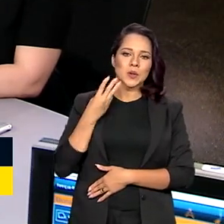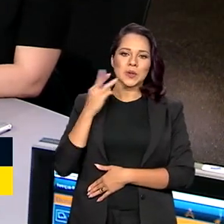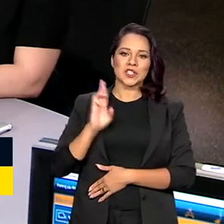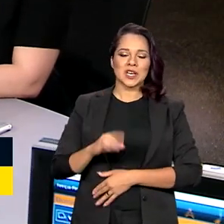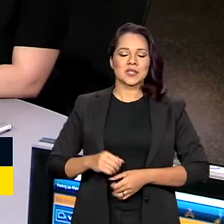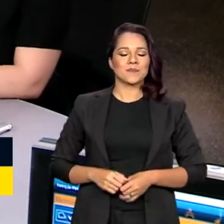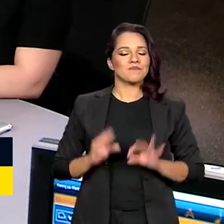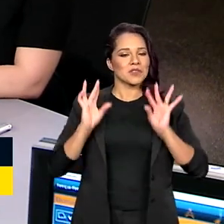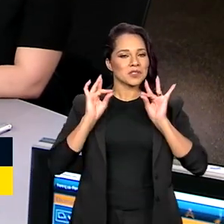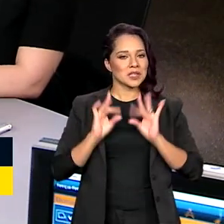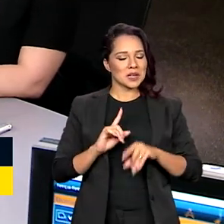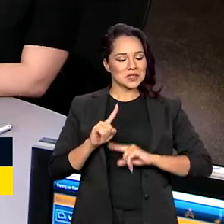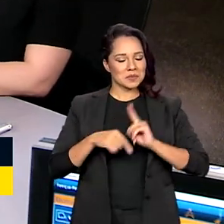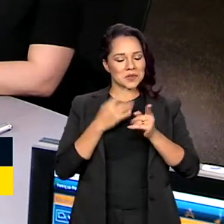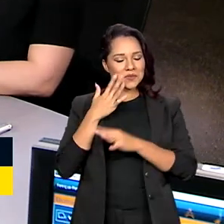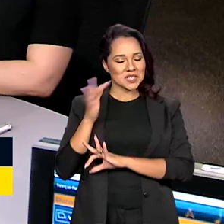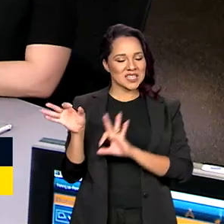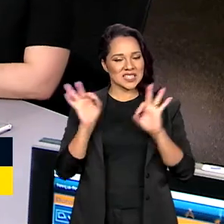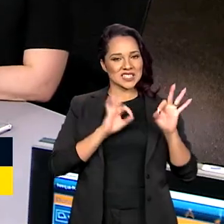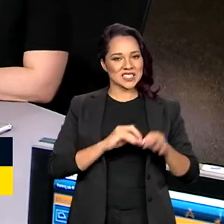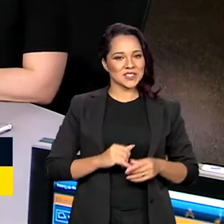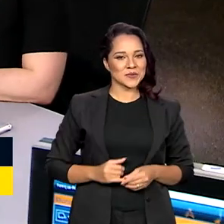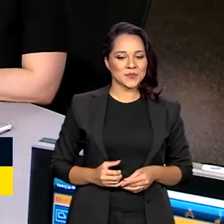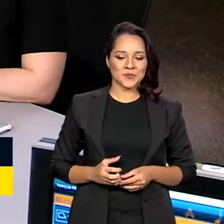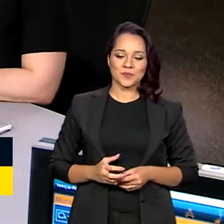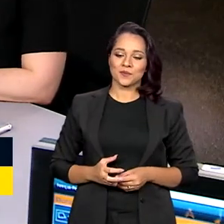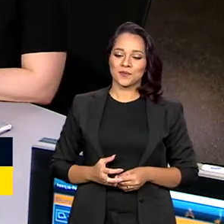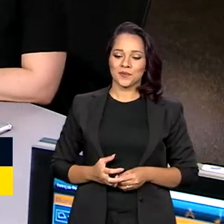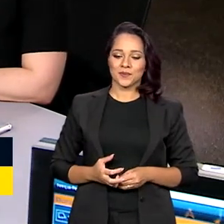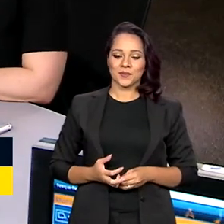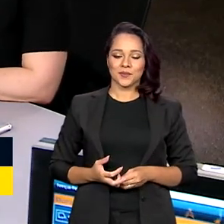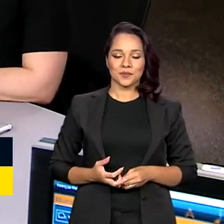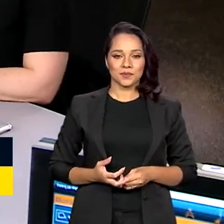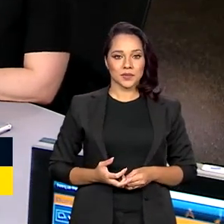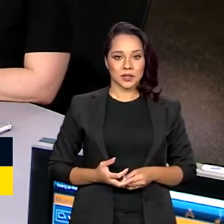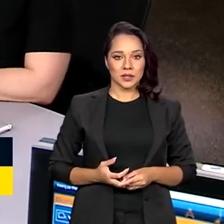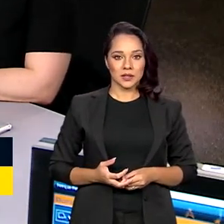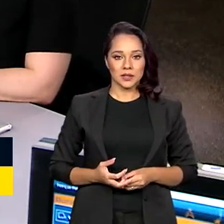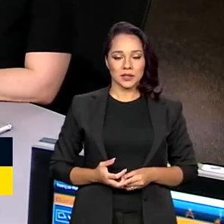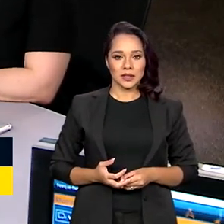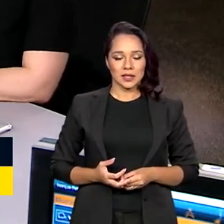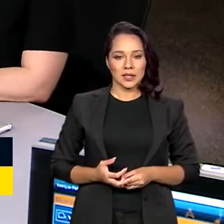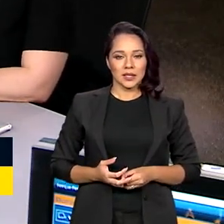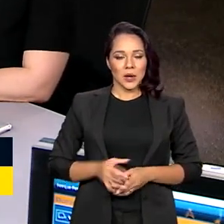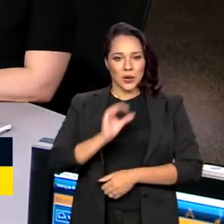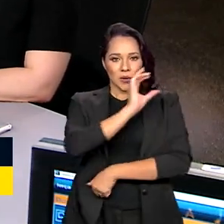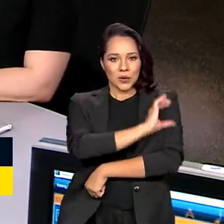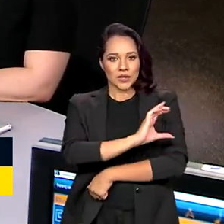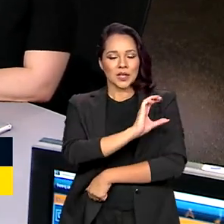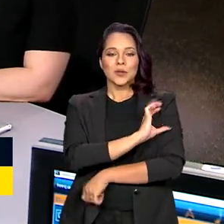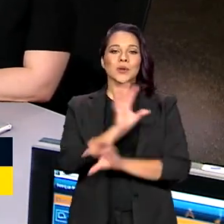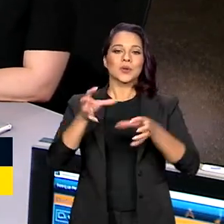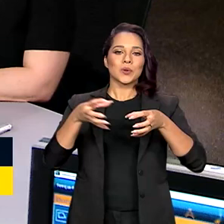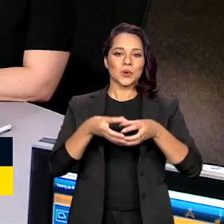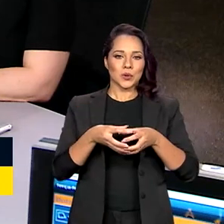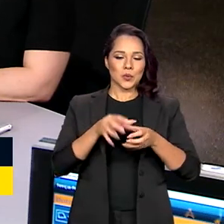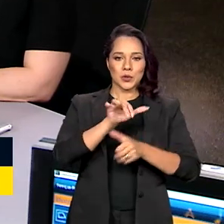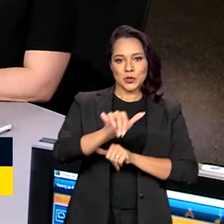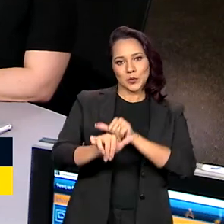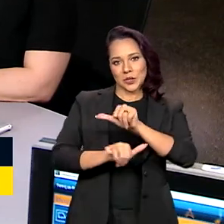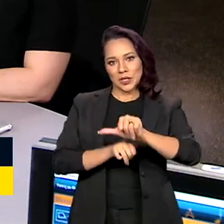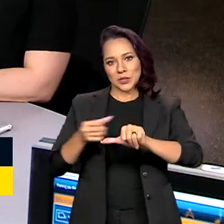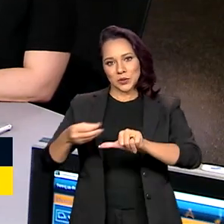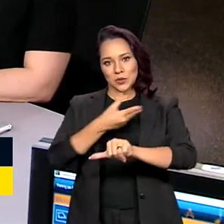reais. Os detalhes daqui a pouco. O coordenador do grupo de transição do